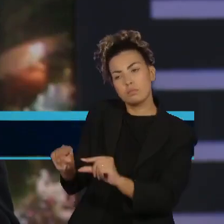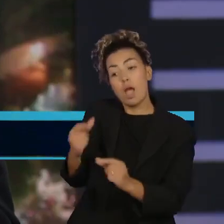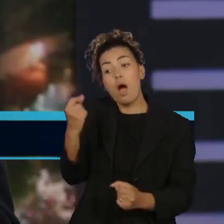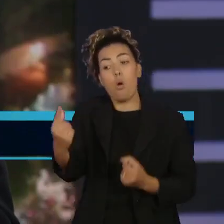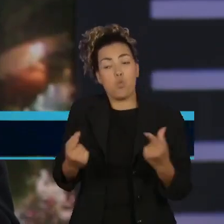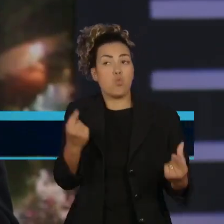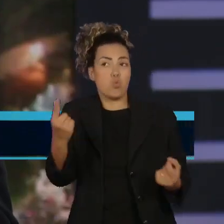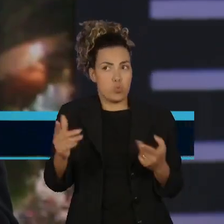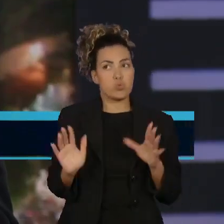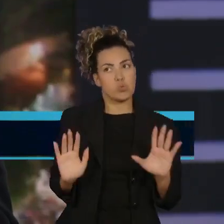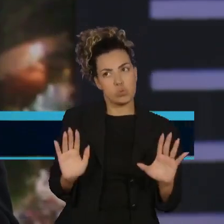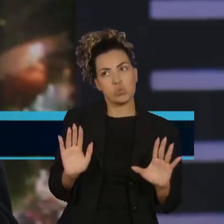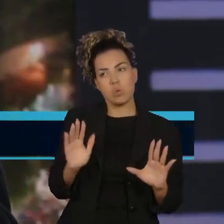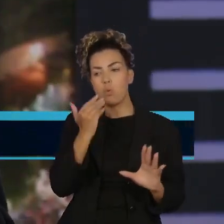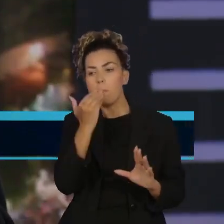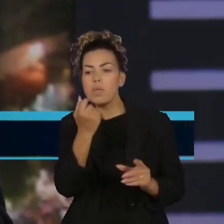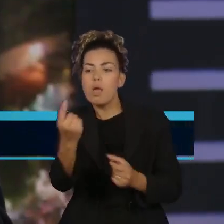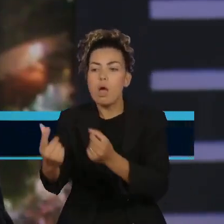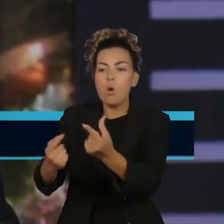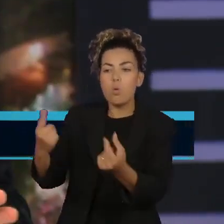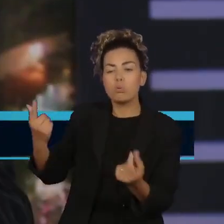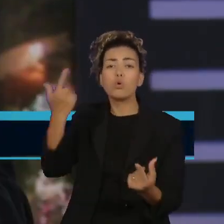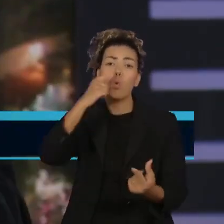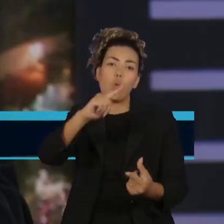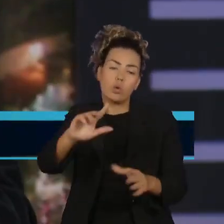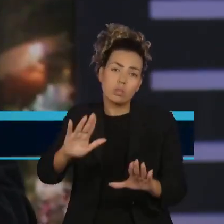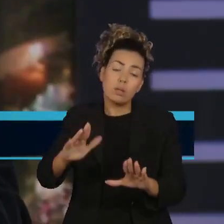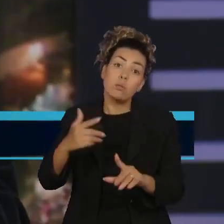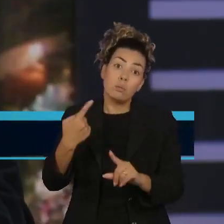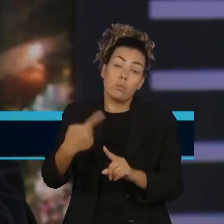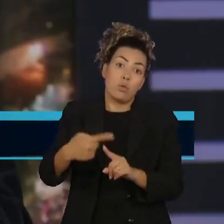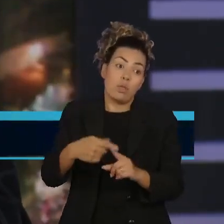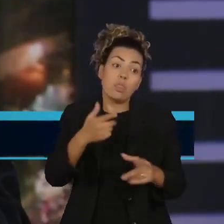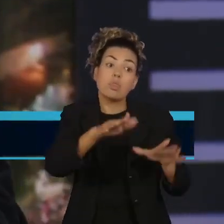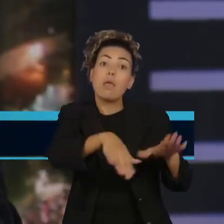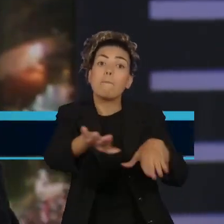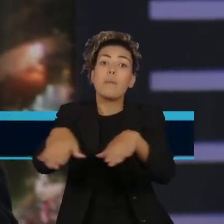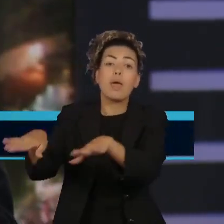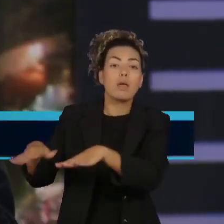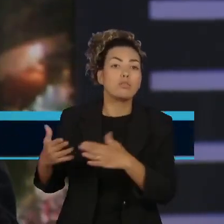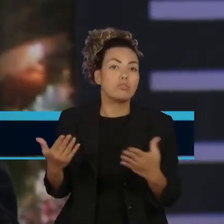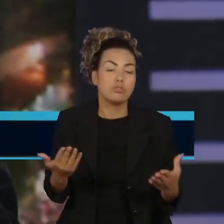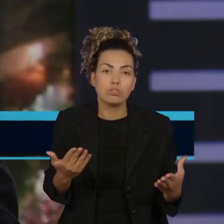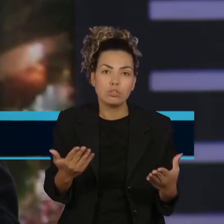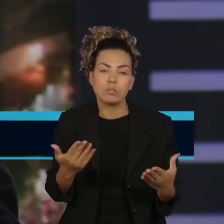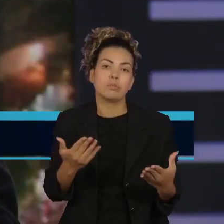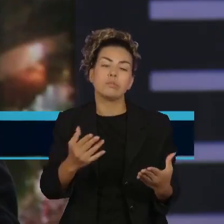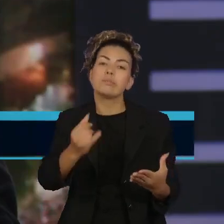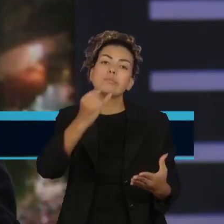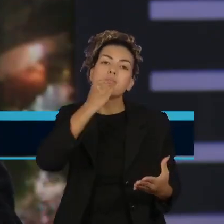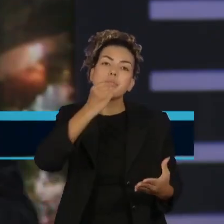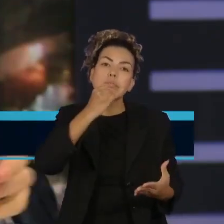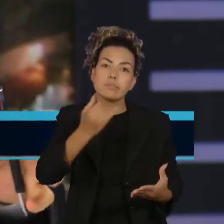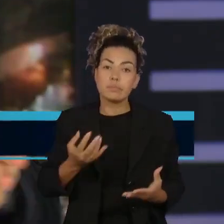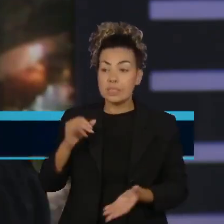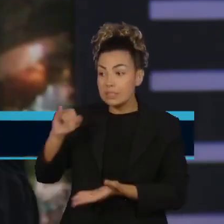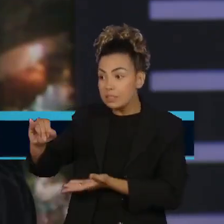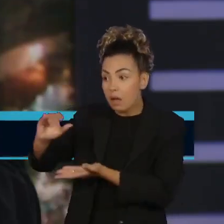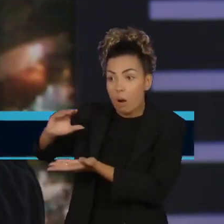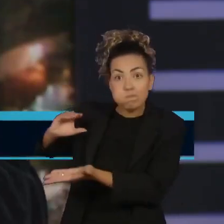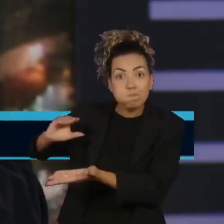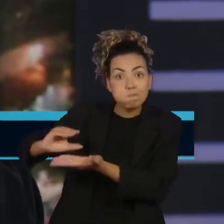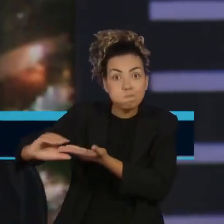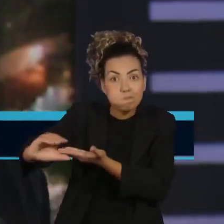algumas questões que são de caráter mais estrutural, que demoram um pouco mais. Por exemplo, se aumentar crédito para o plano de safra, isso tem